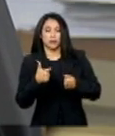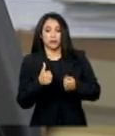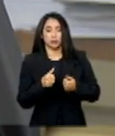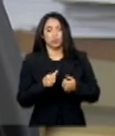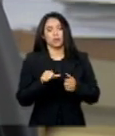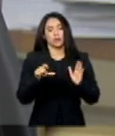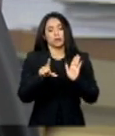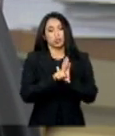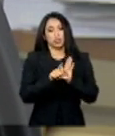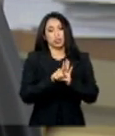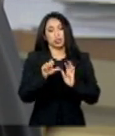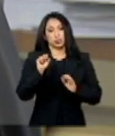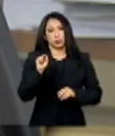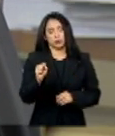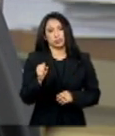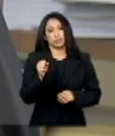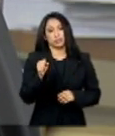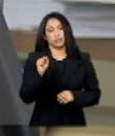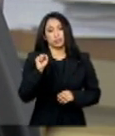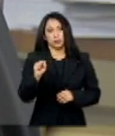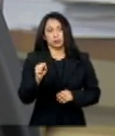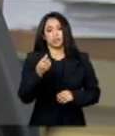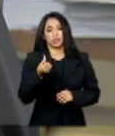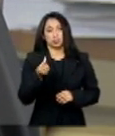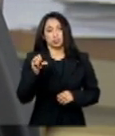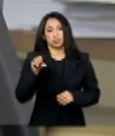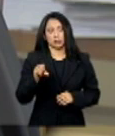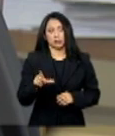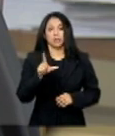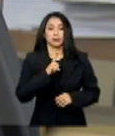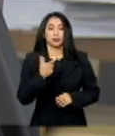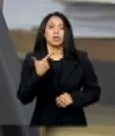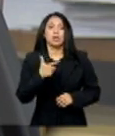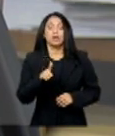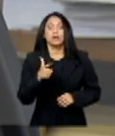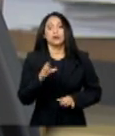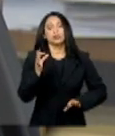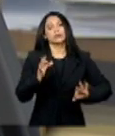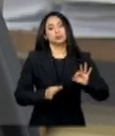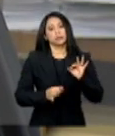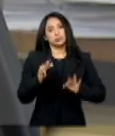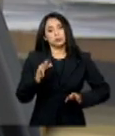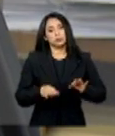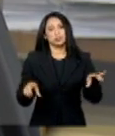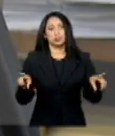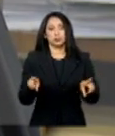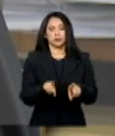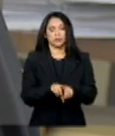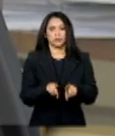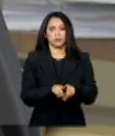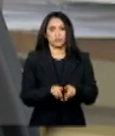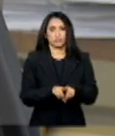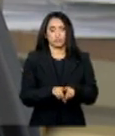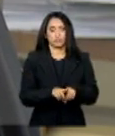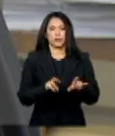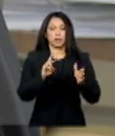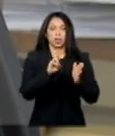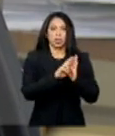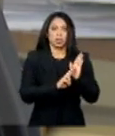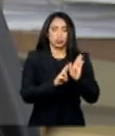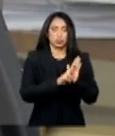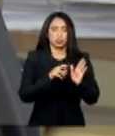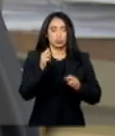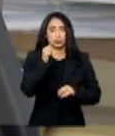8.069 existem outros julgados no mesmo sentido do relator ministro marco aurélio